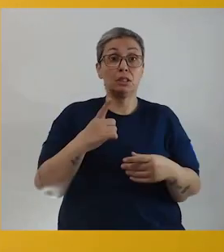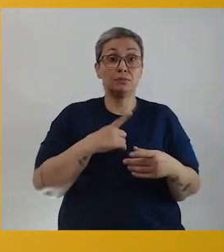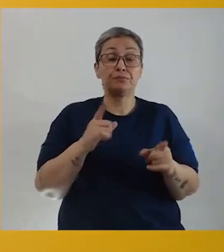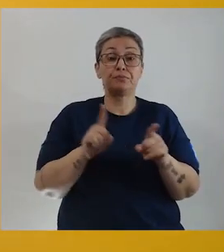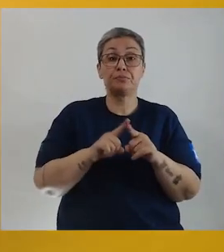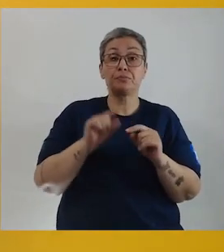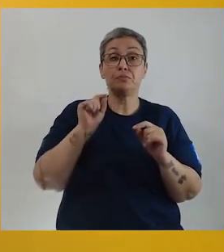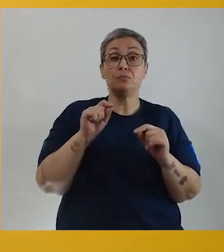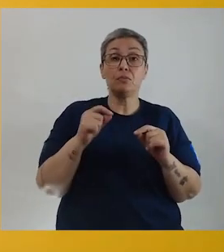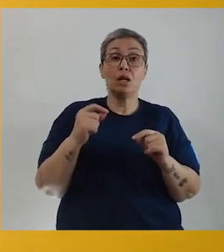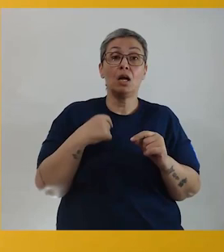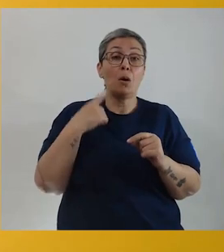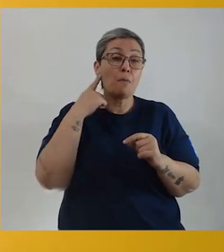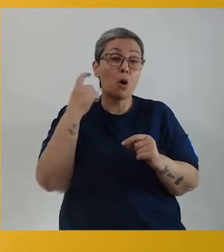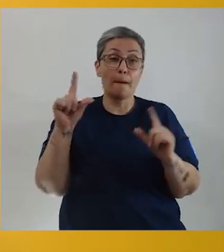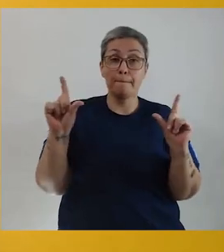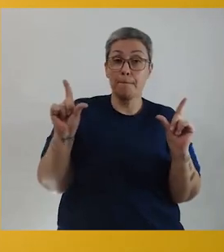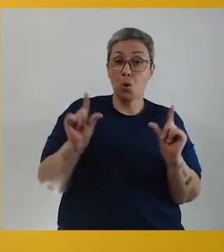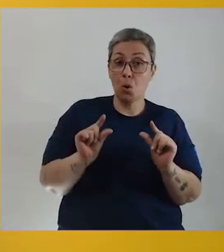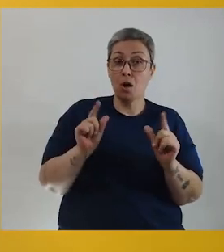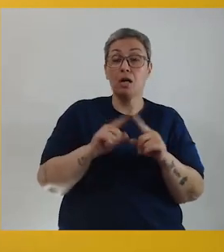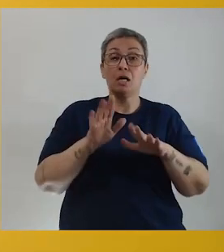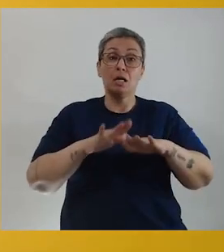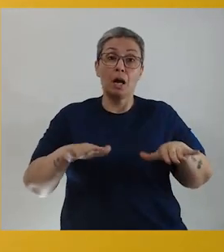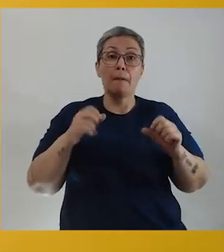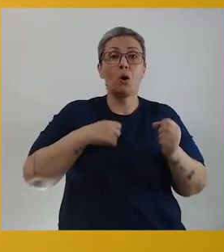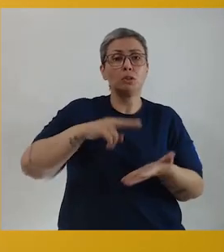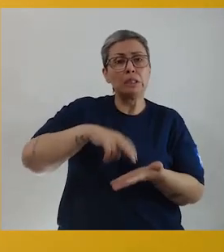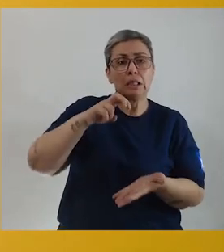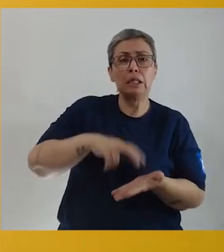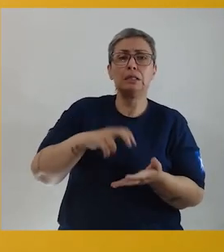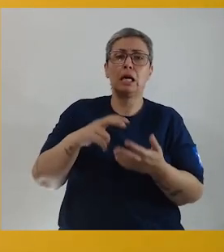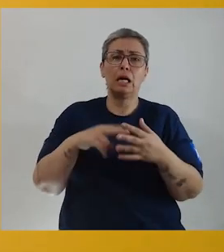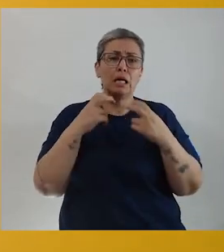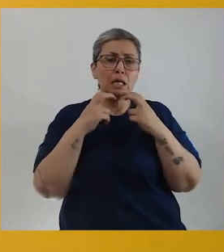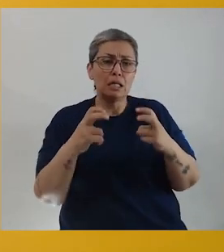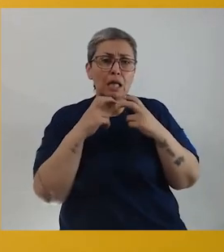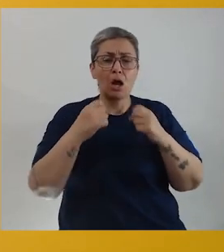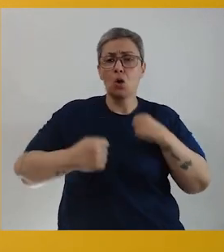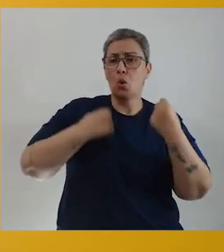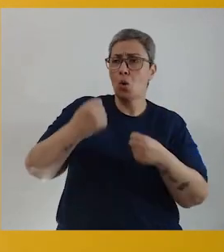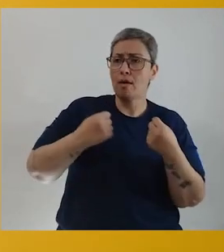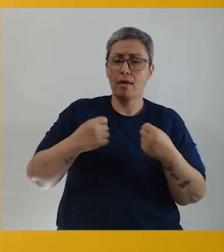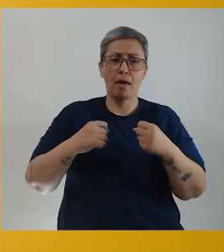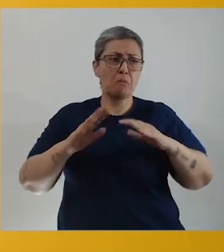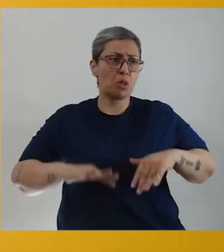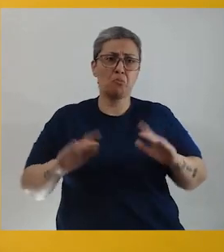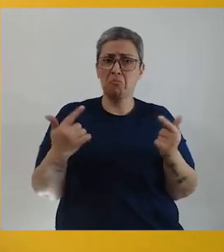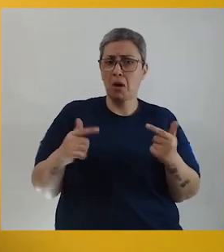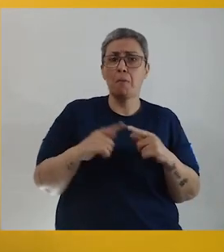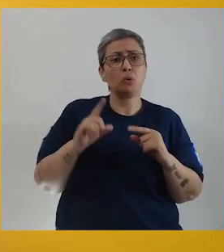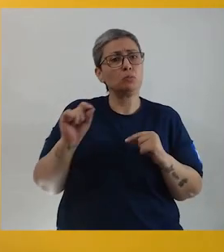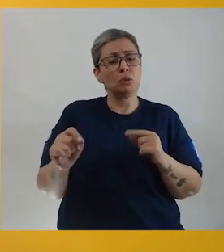luzes acesas, o som mais baixo, as crianças poderiam pular, gritar, correr, não ficar,